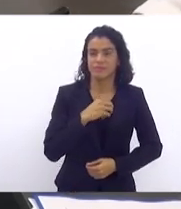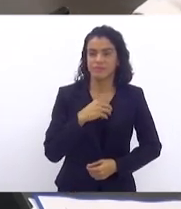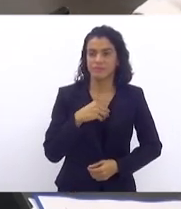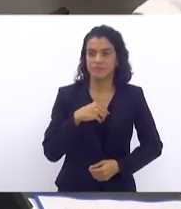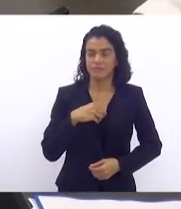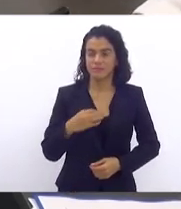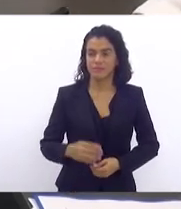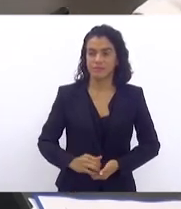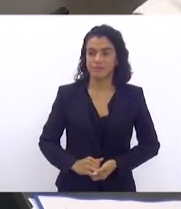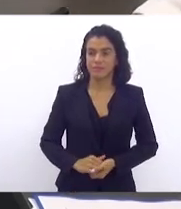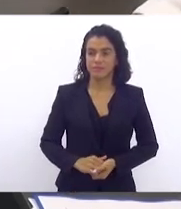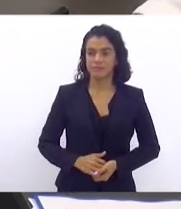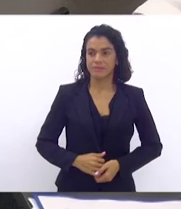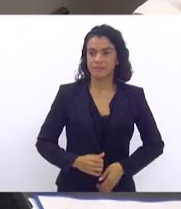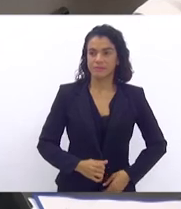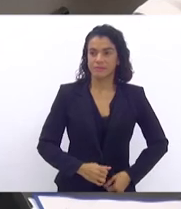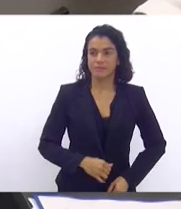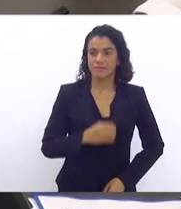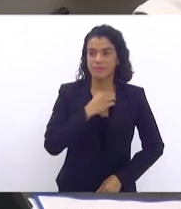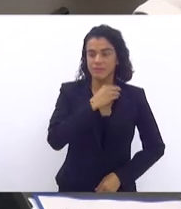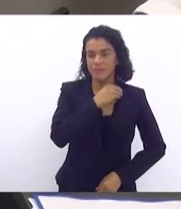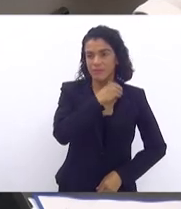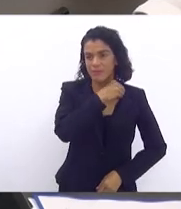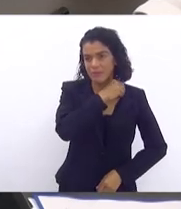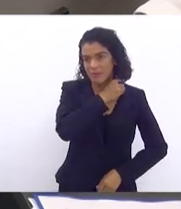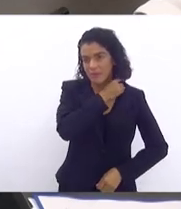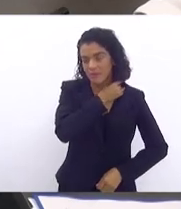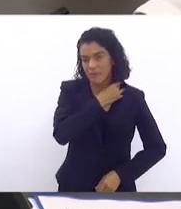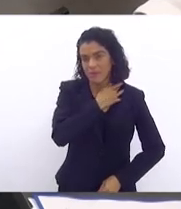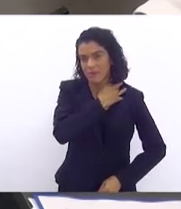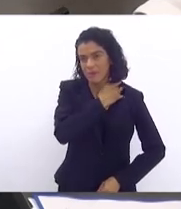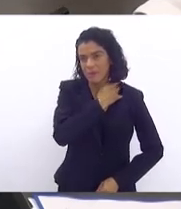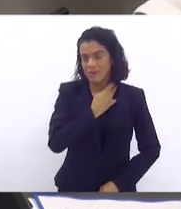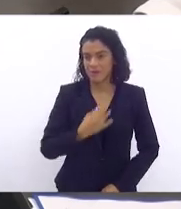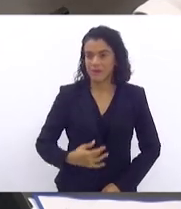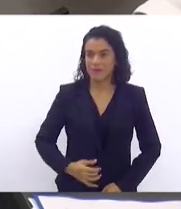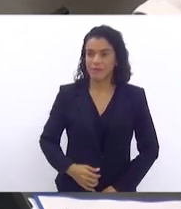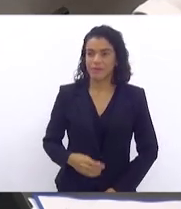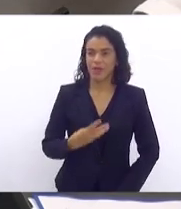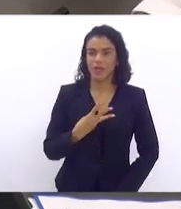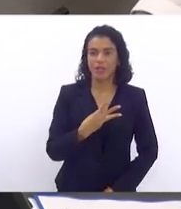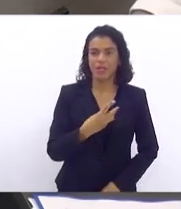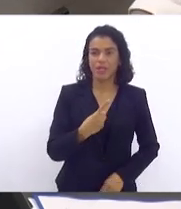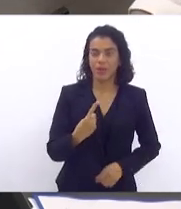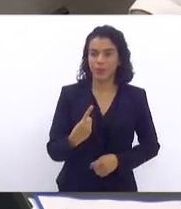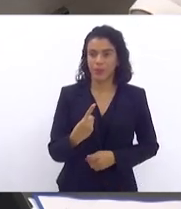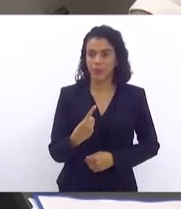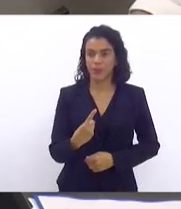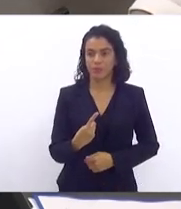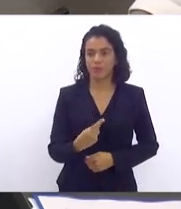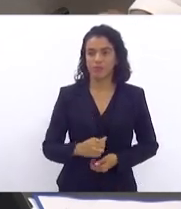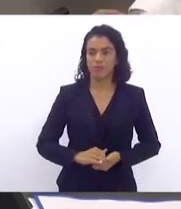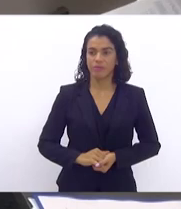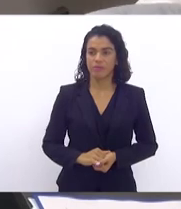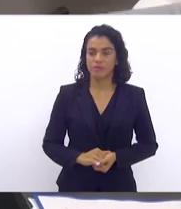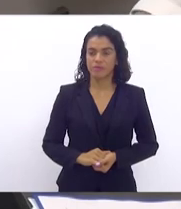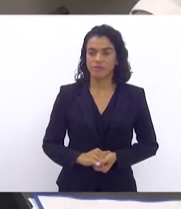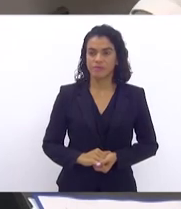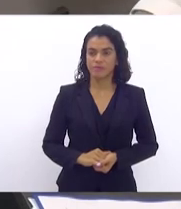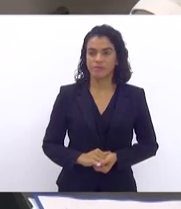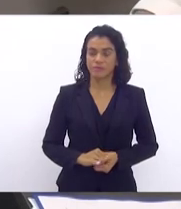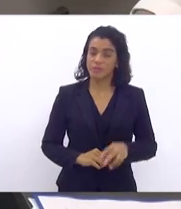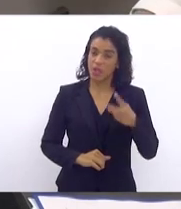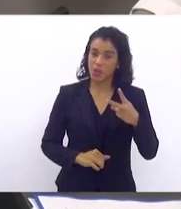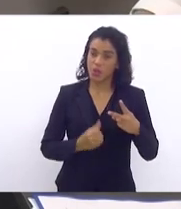A gente está em qual da pauta? A gente está no 31. A gente vai para o 31 agora da pauta. Tem dois 31.